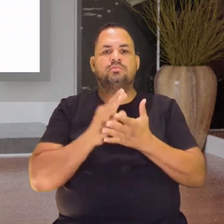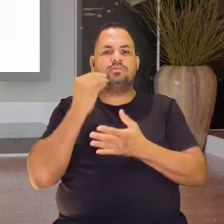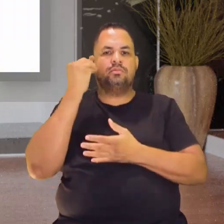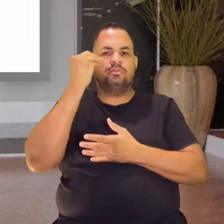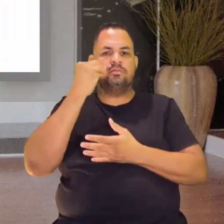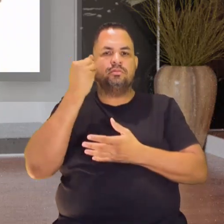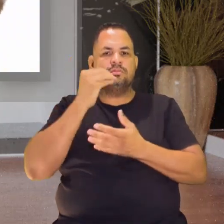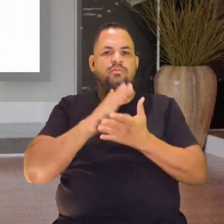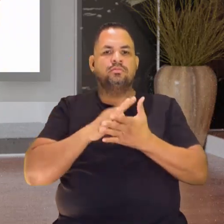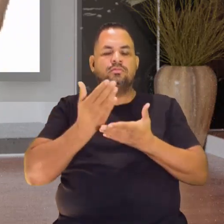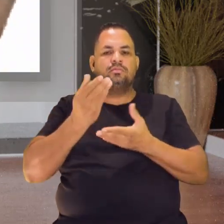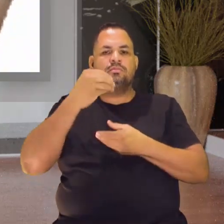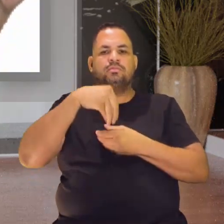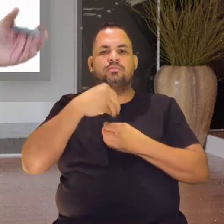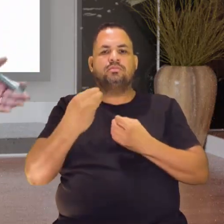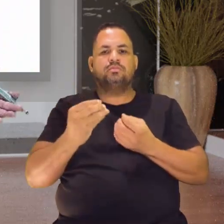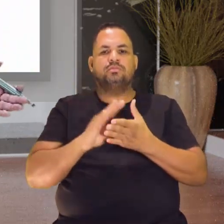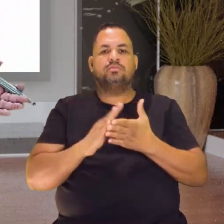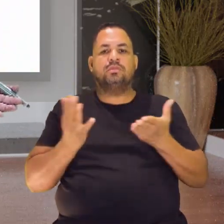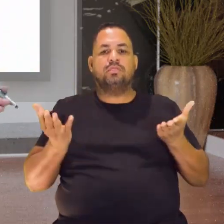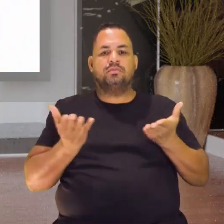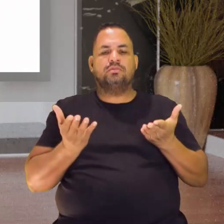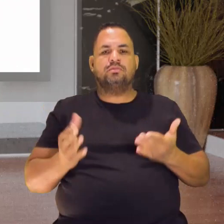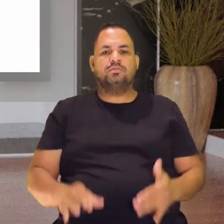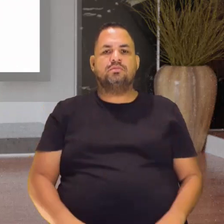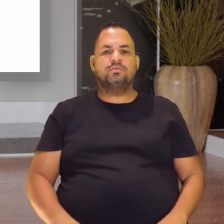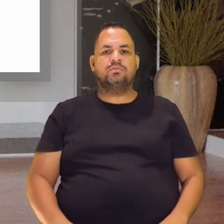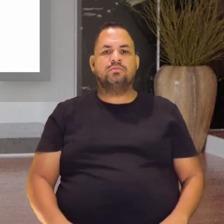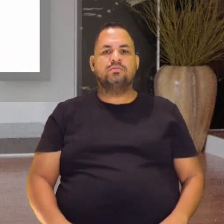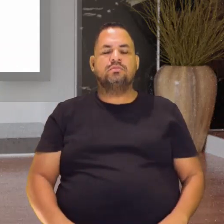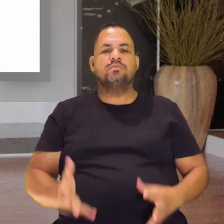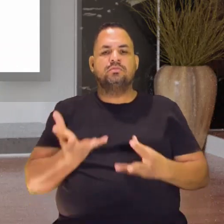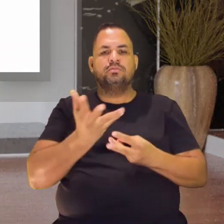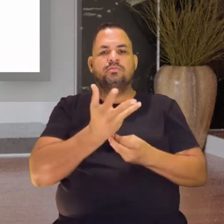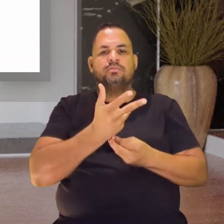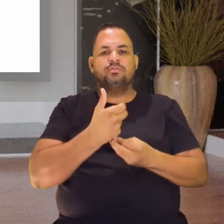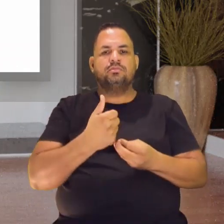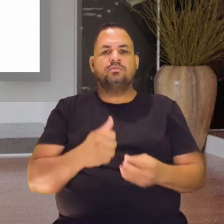experiência estética. E aí é nesse momento em que a arte